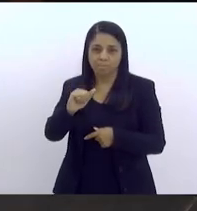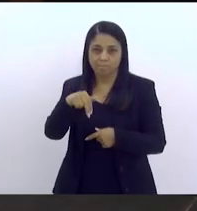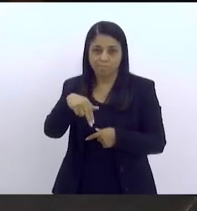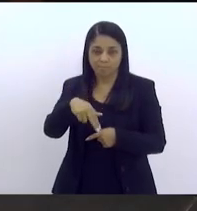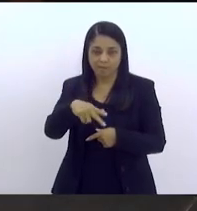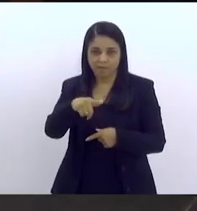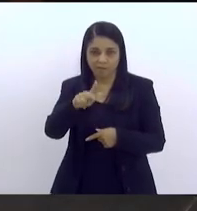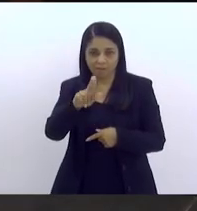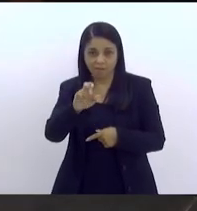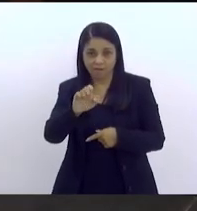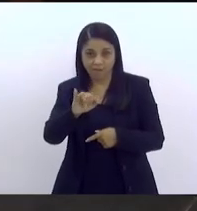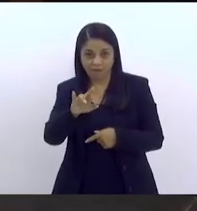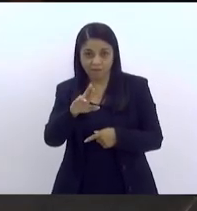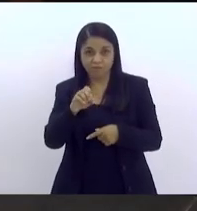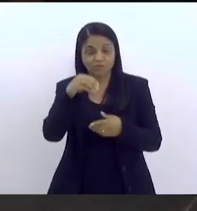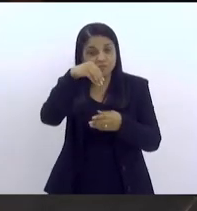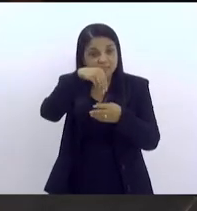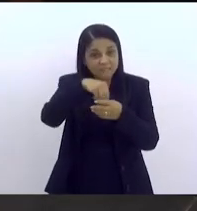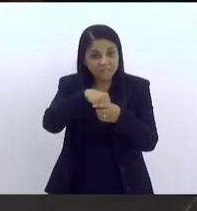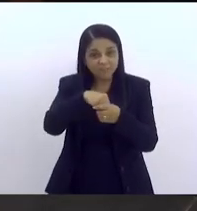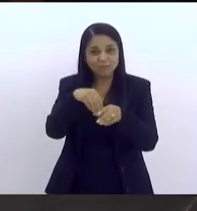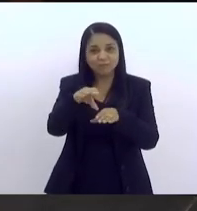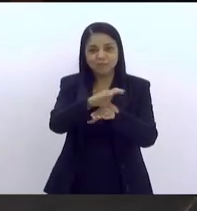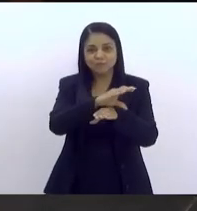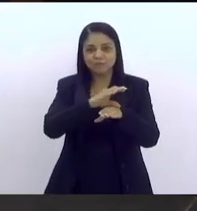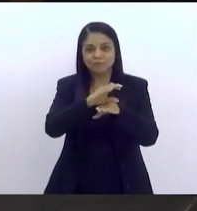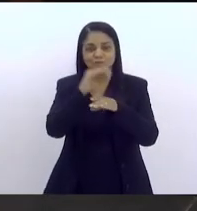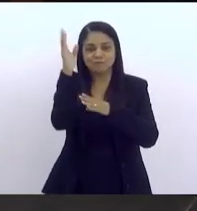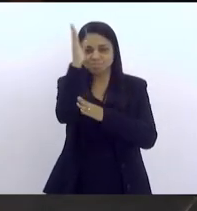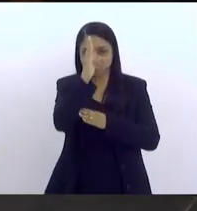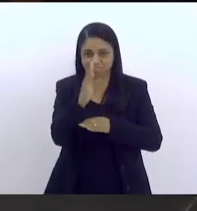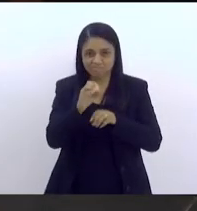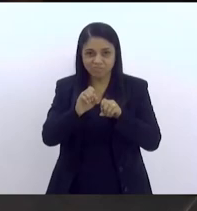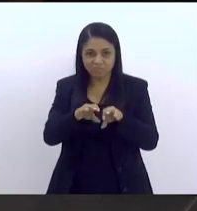Conselho Nacional de Educação por uma manobra política